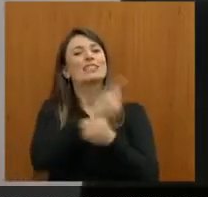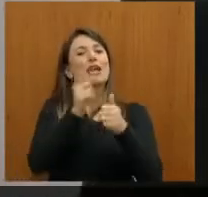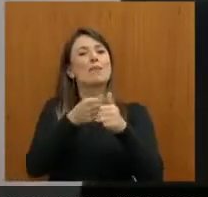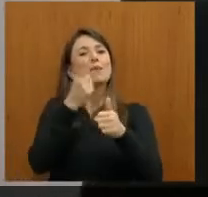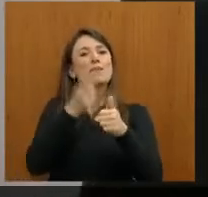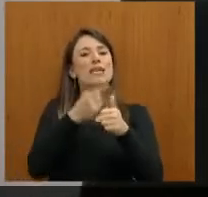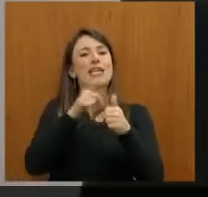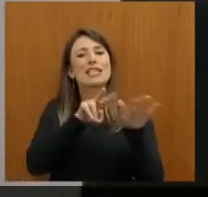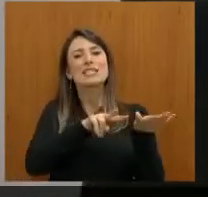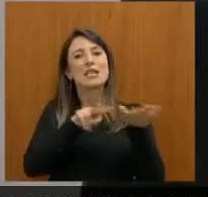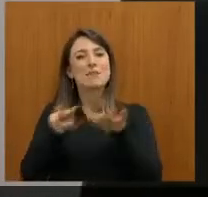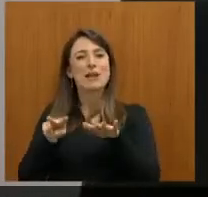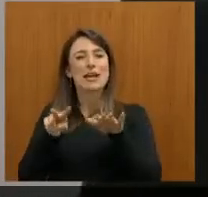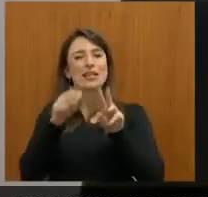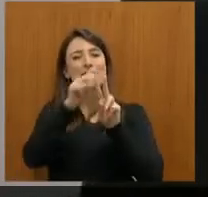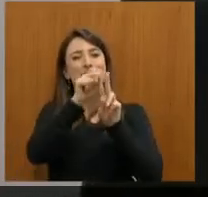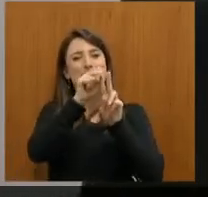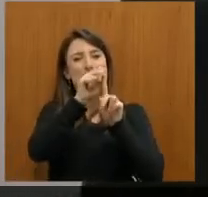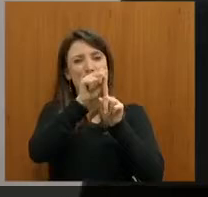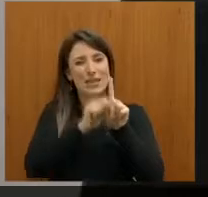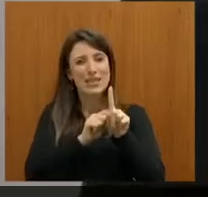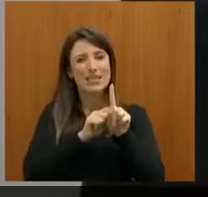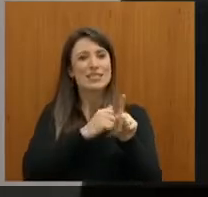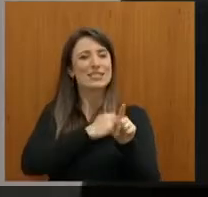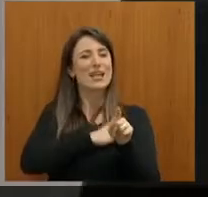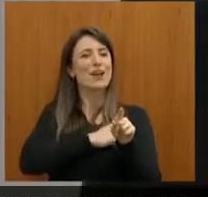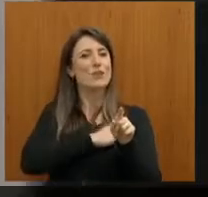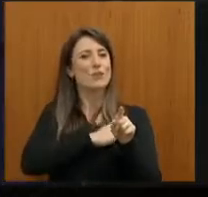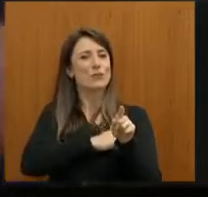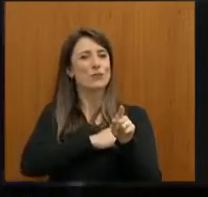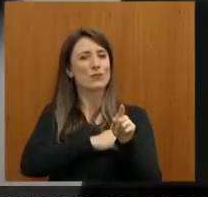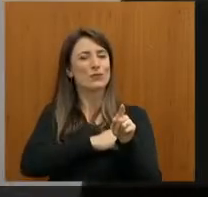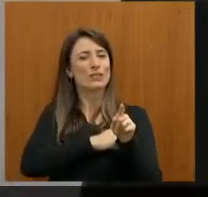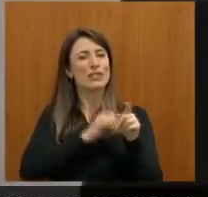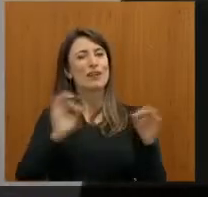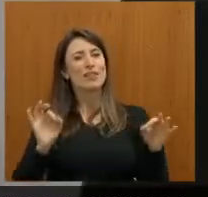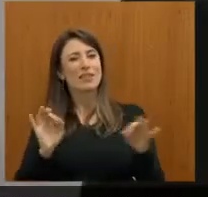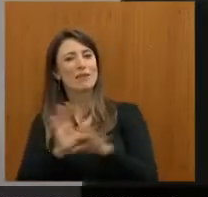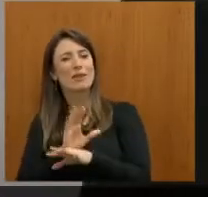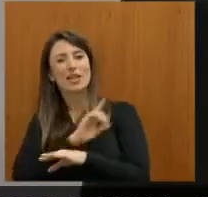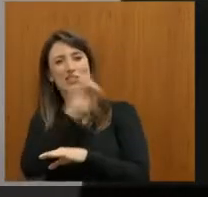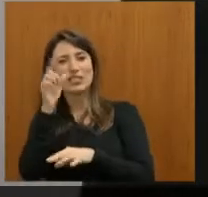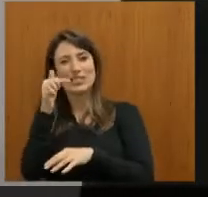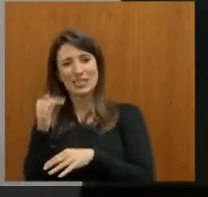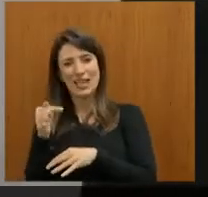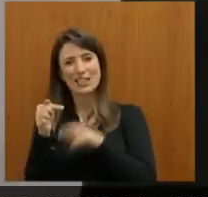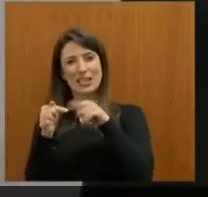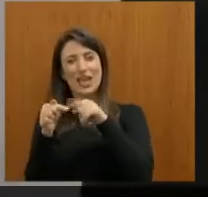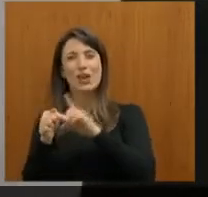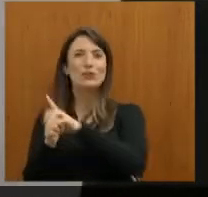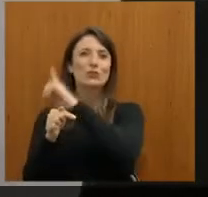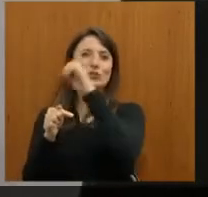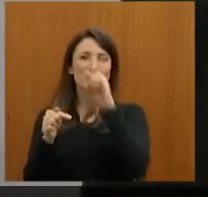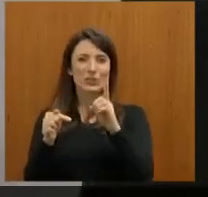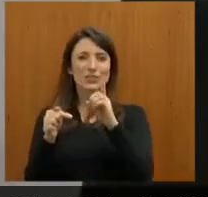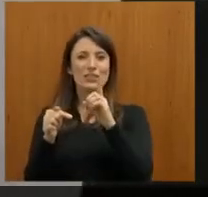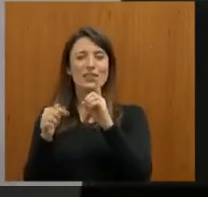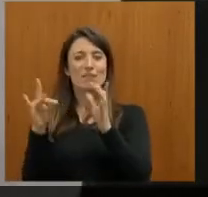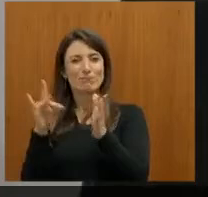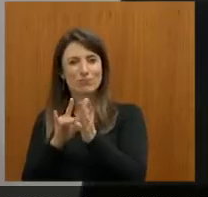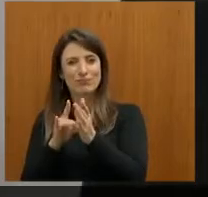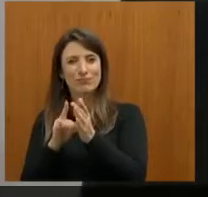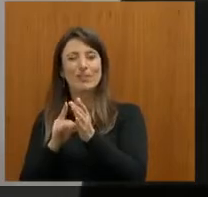de agosto que é encerra no dia sete de agosto com o aniversário da Lei Maria da Penha uma